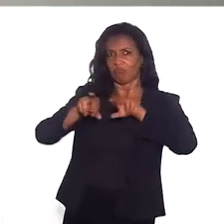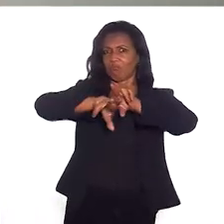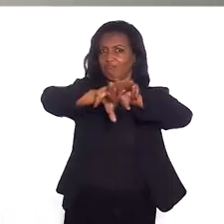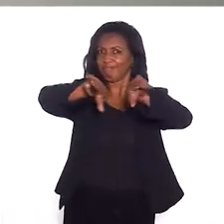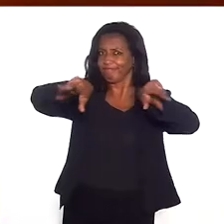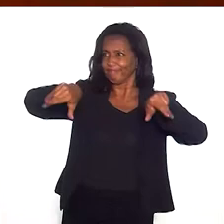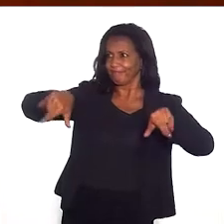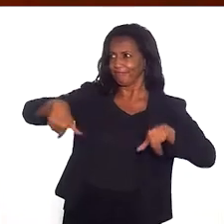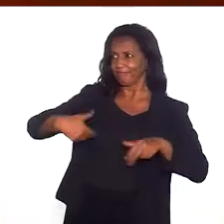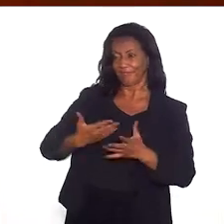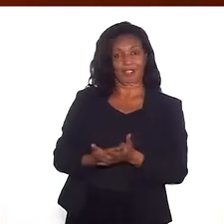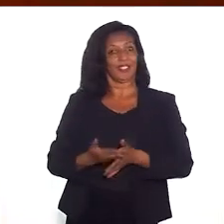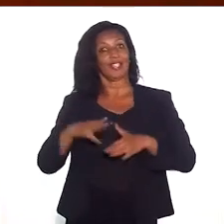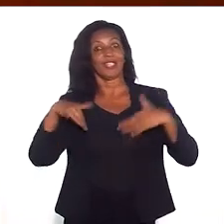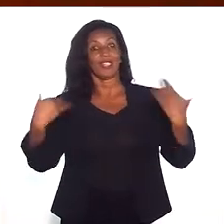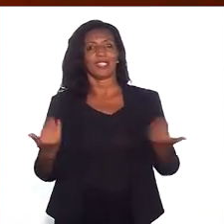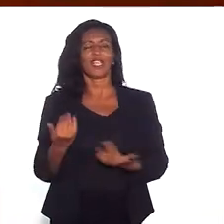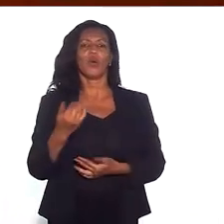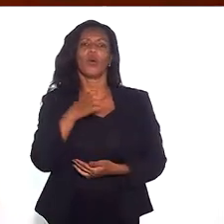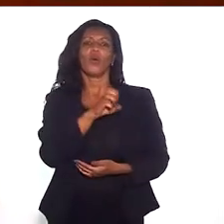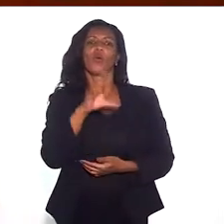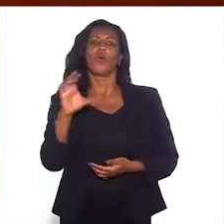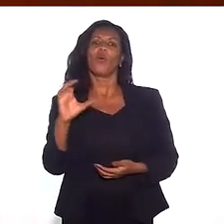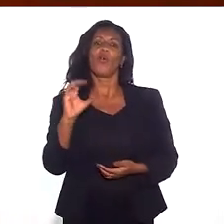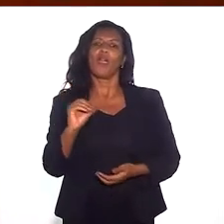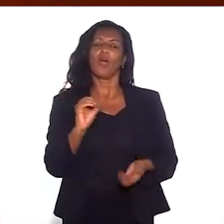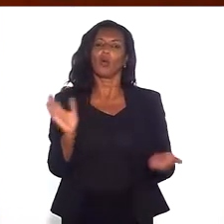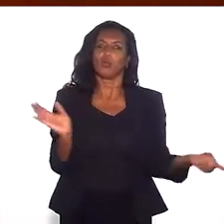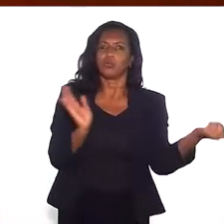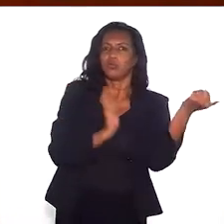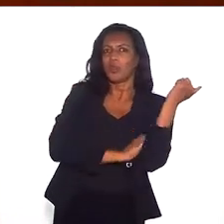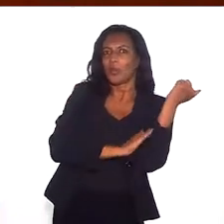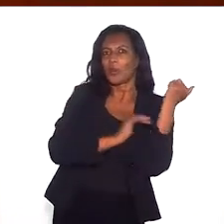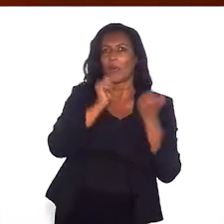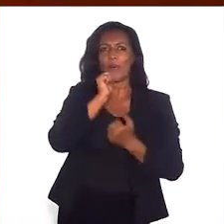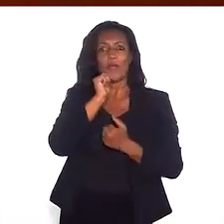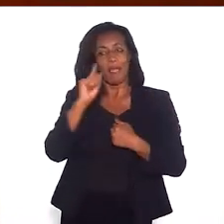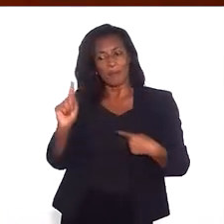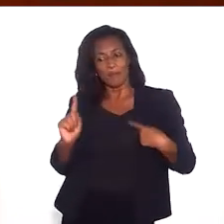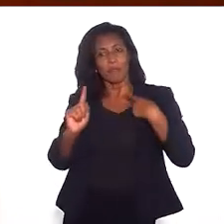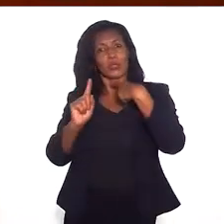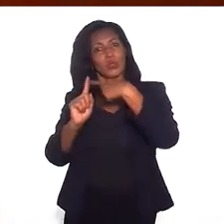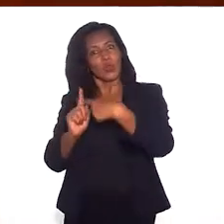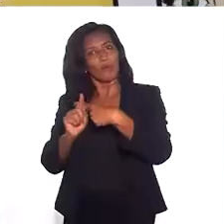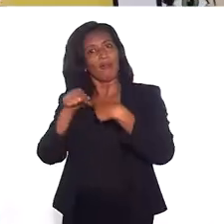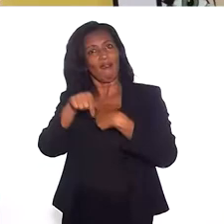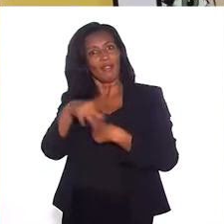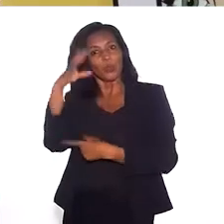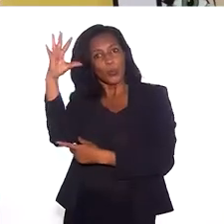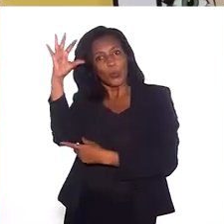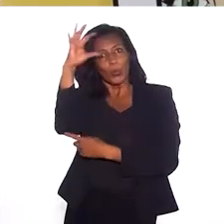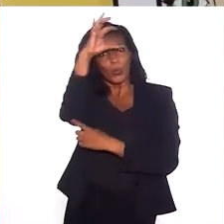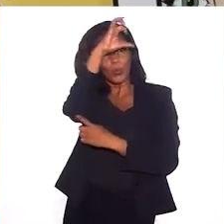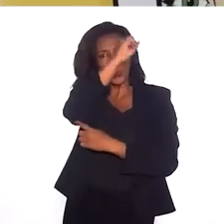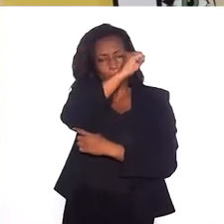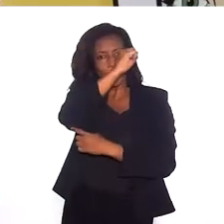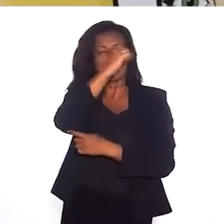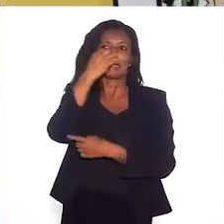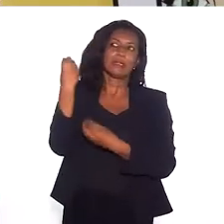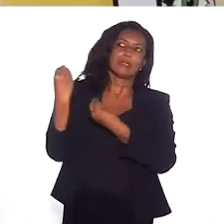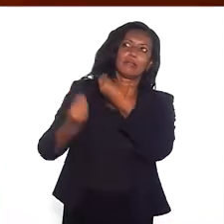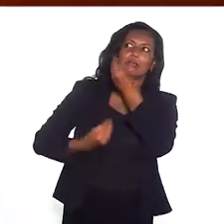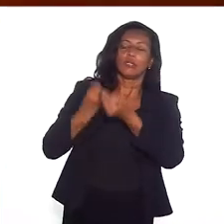ocorre em diferentes sociedades. Então, o ecofeminismo vem junto para somar, então, nessa